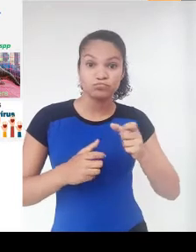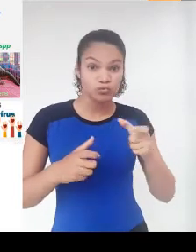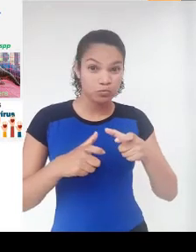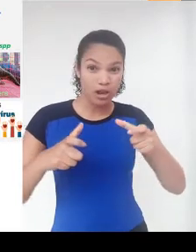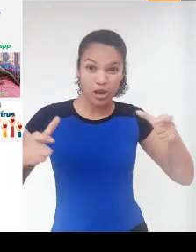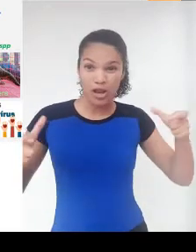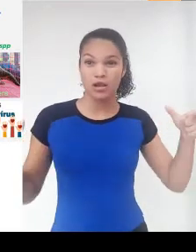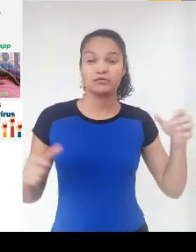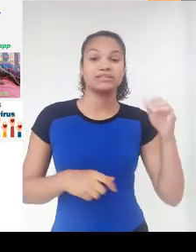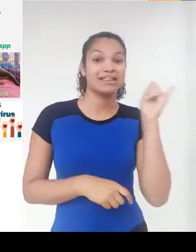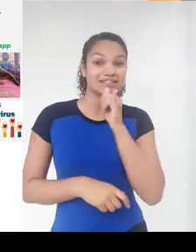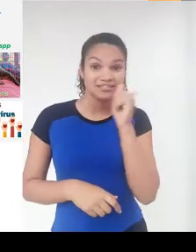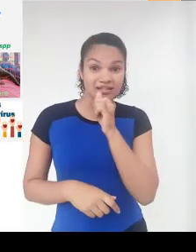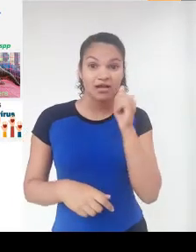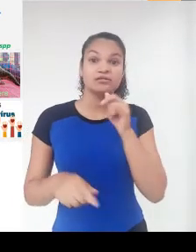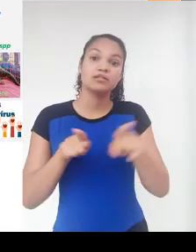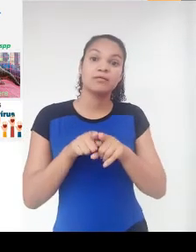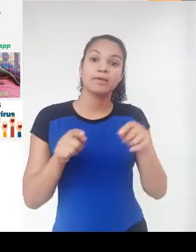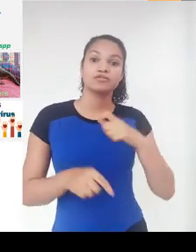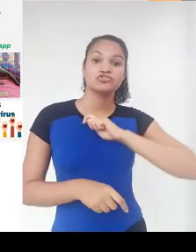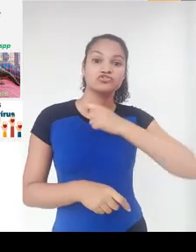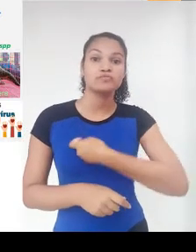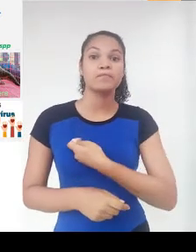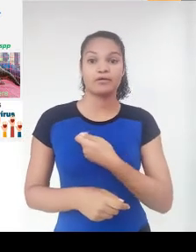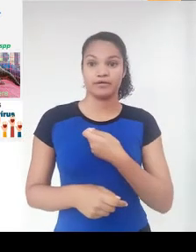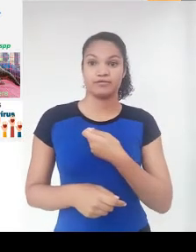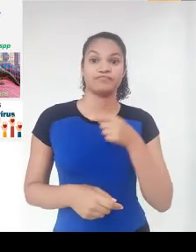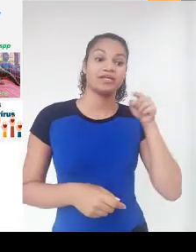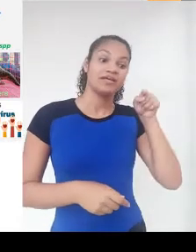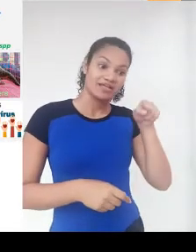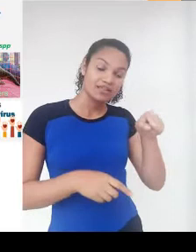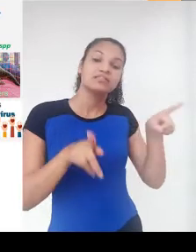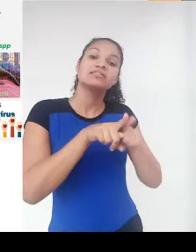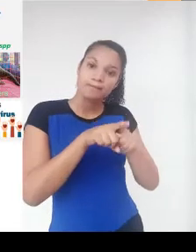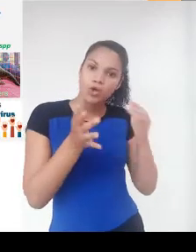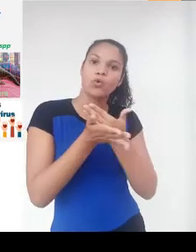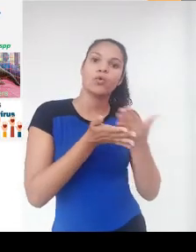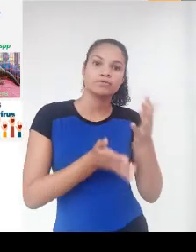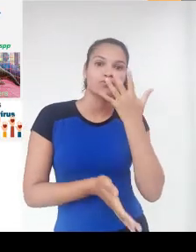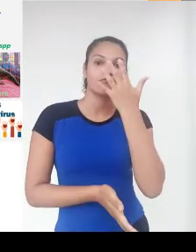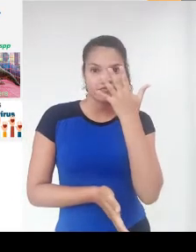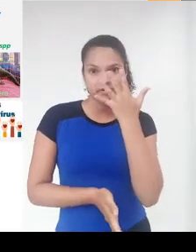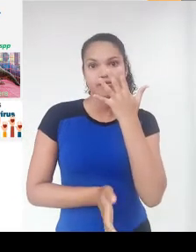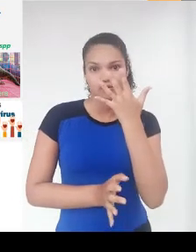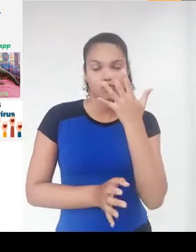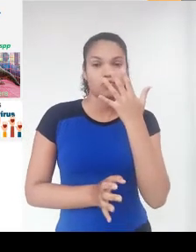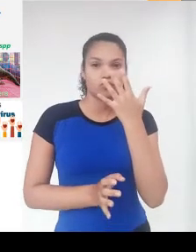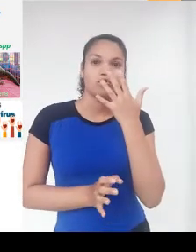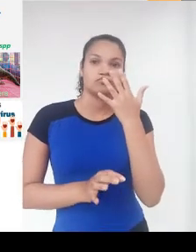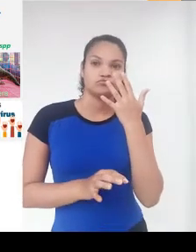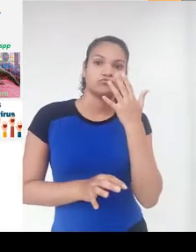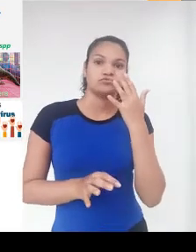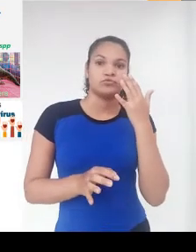na Espanha, como também começou em fevereiro, os primeiros casos